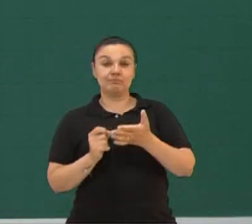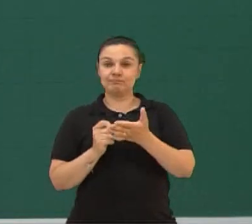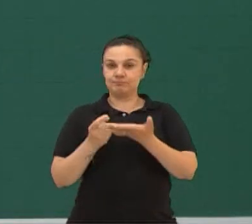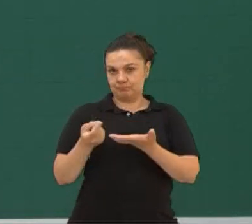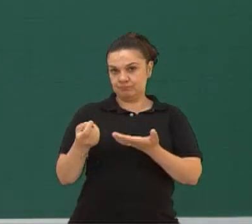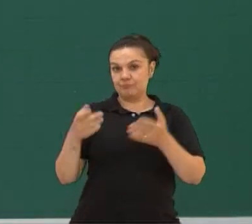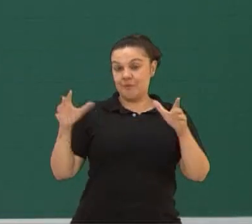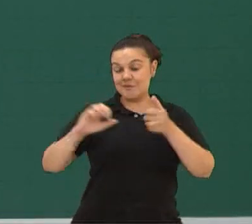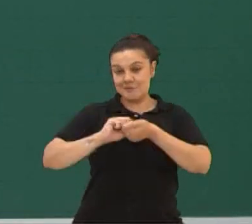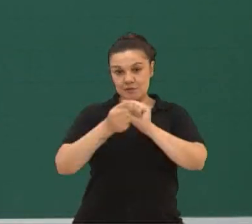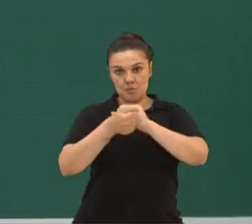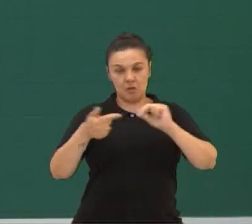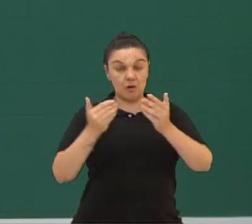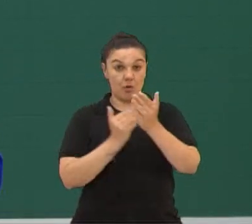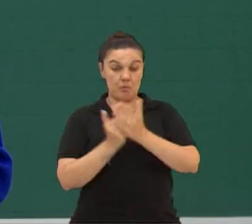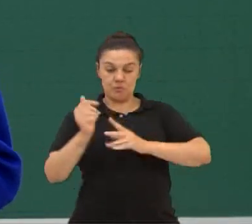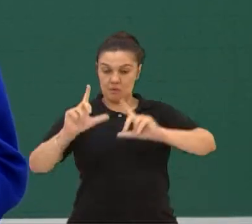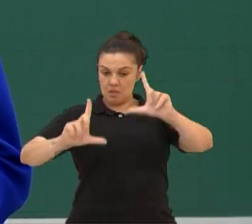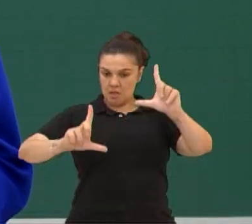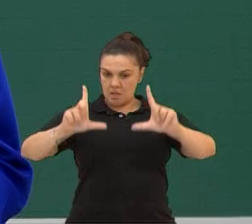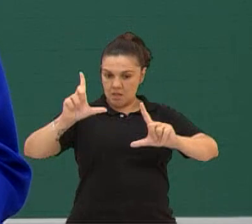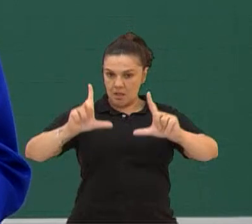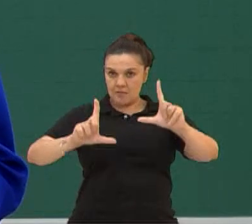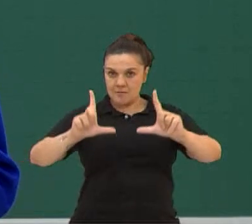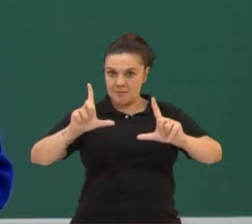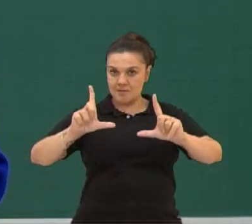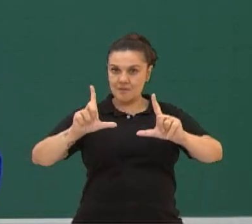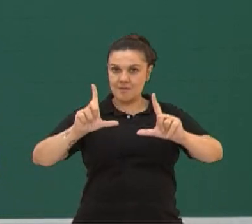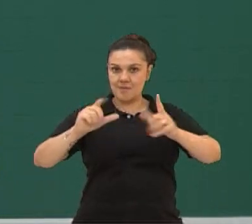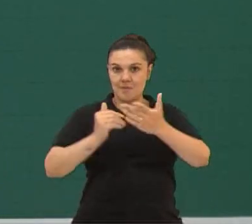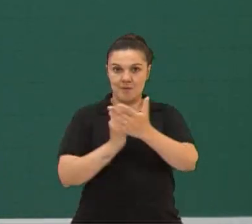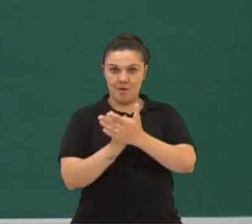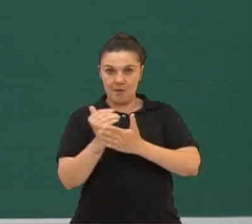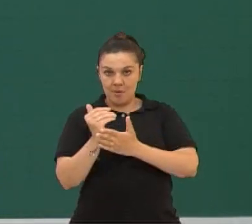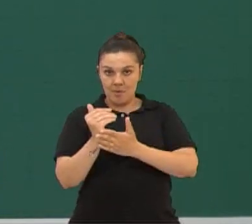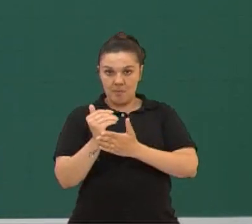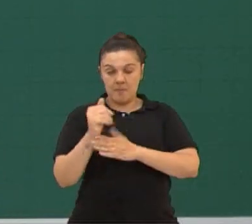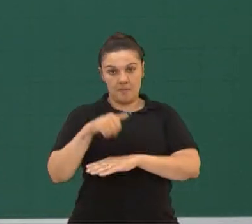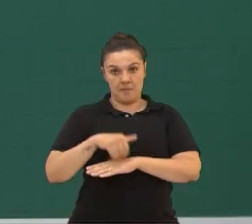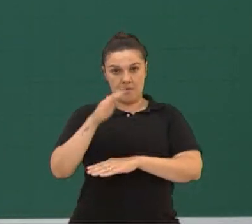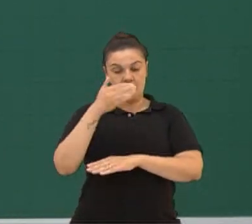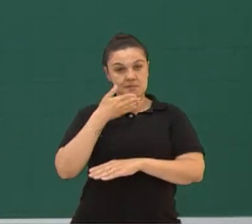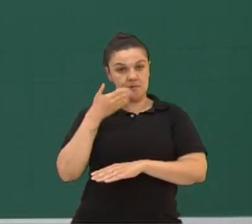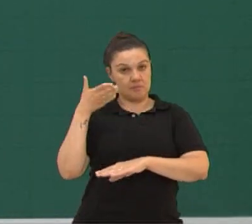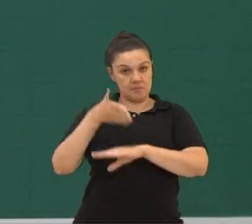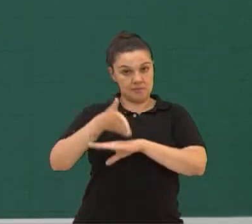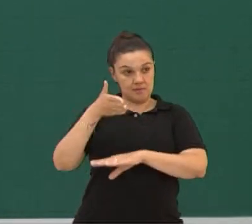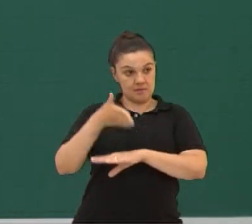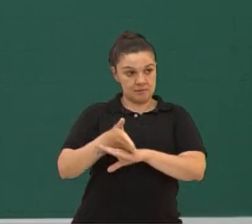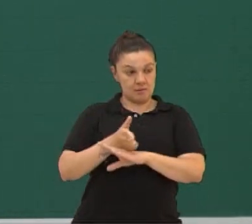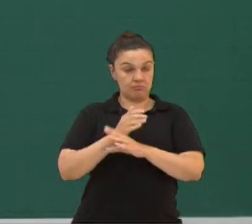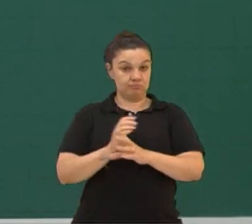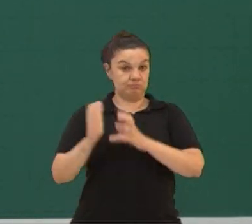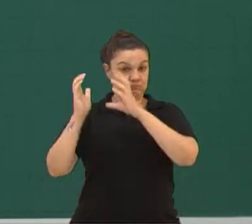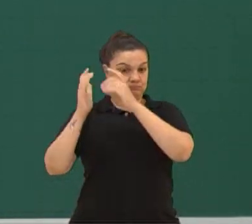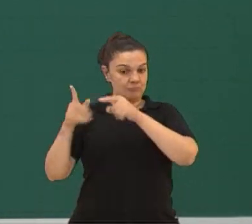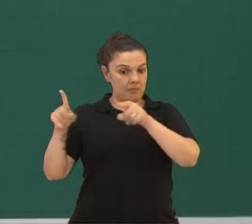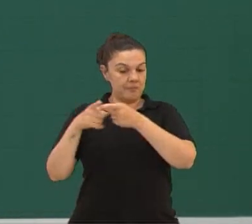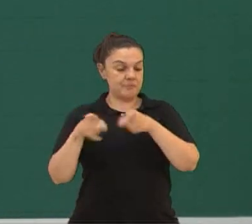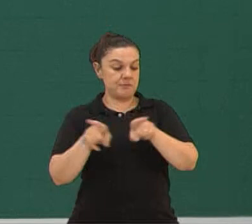ele foi sendo televisionado, começou a ser um esporte de mais fácil acesso por meio do rádio e da